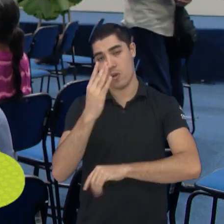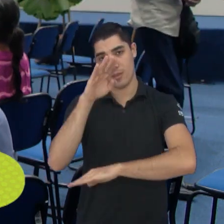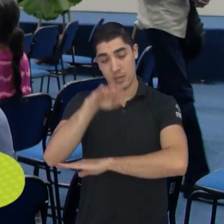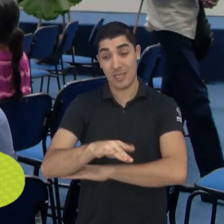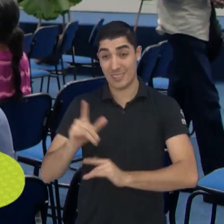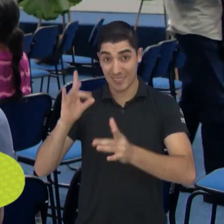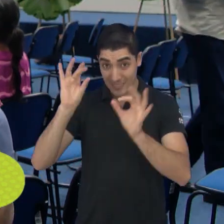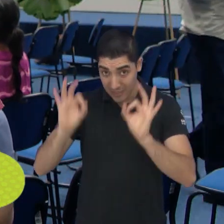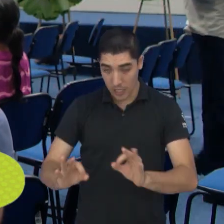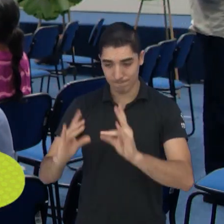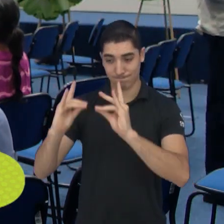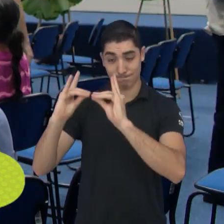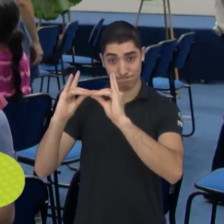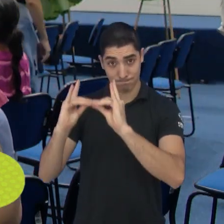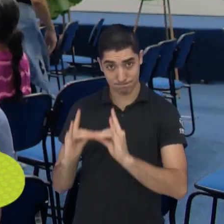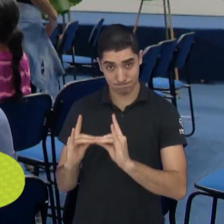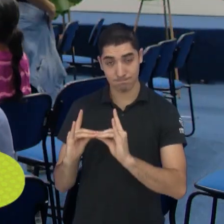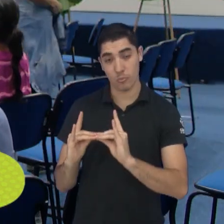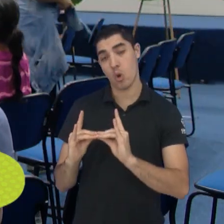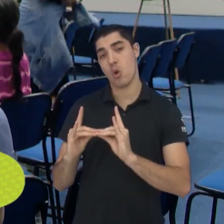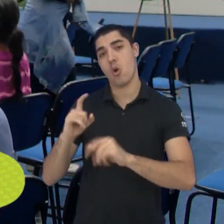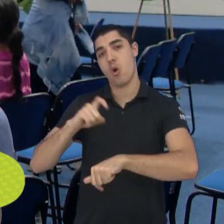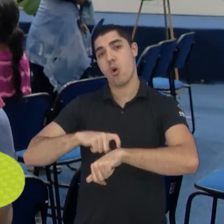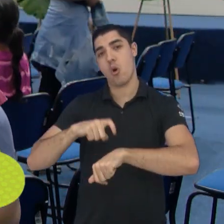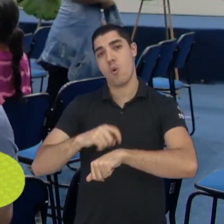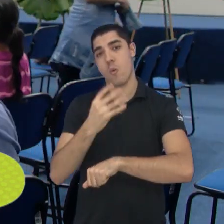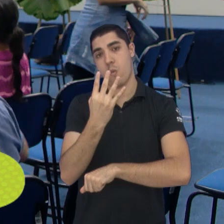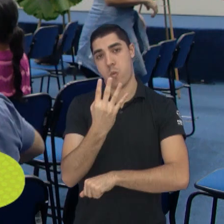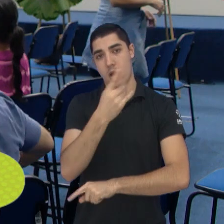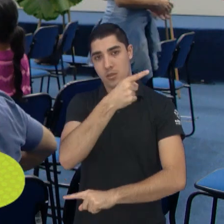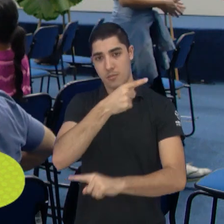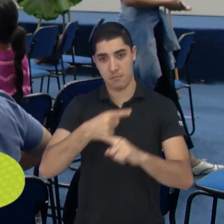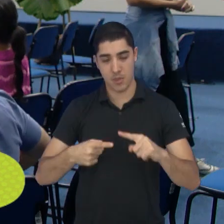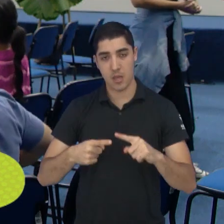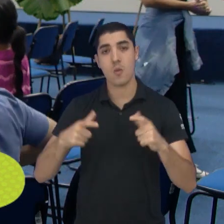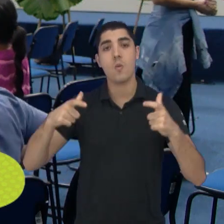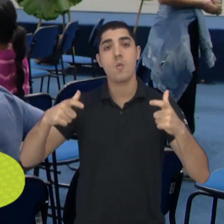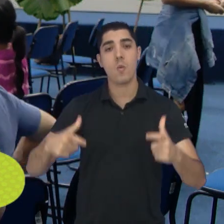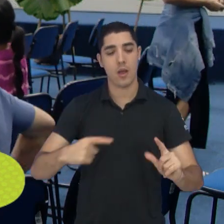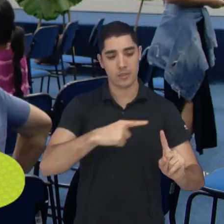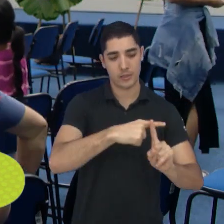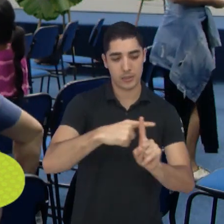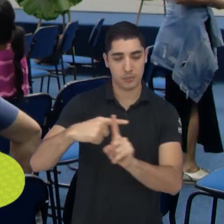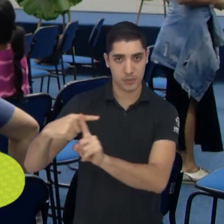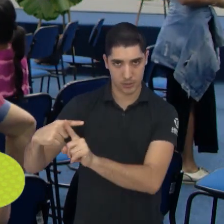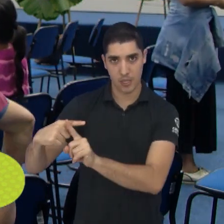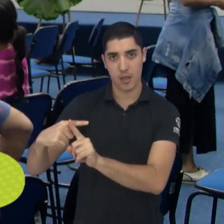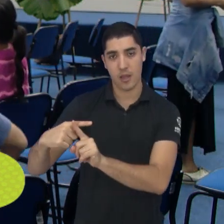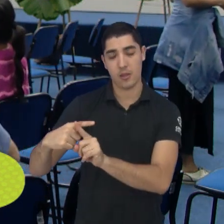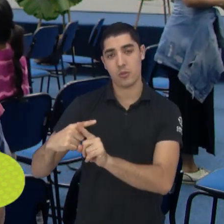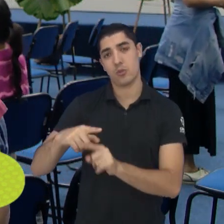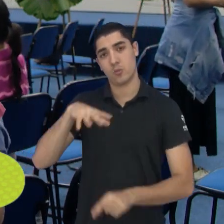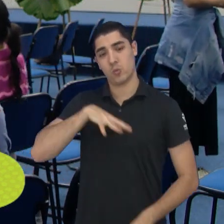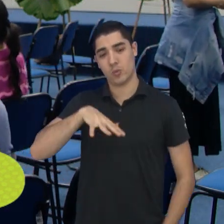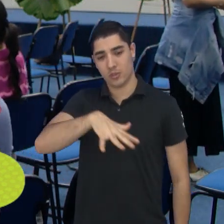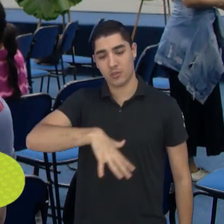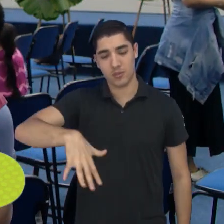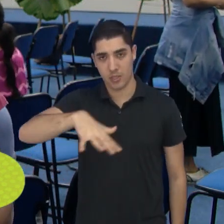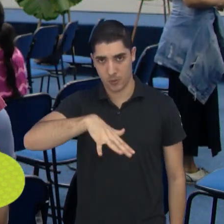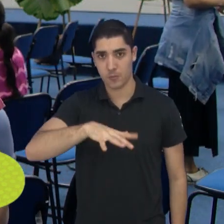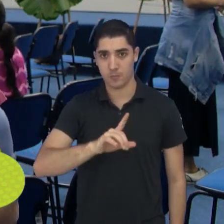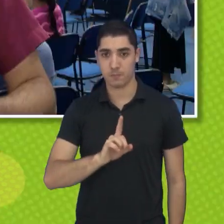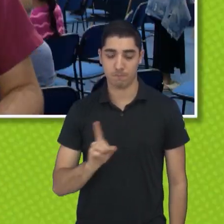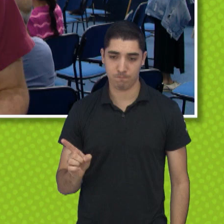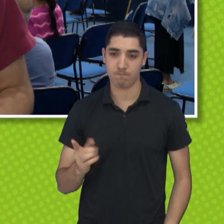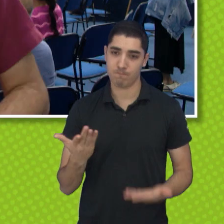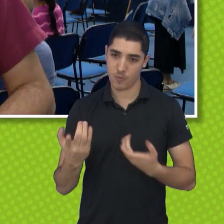sepultamento do Dr. Henrique Ferro será às 4h30 no cemitério municipal do centro da cidade.